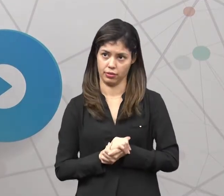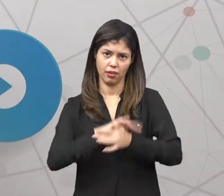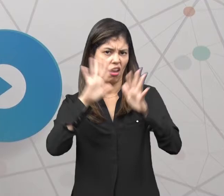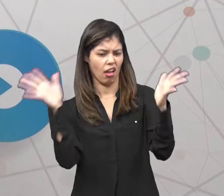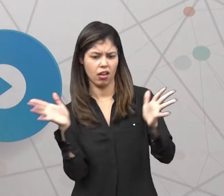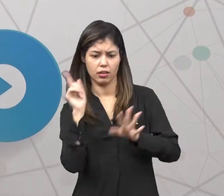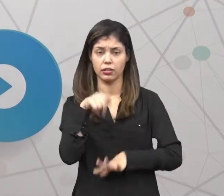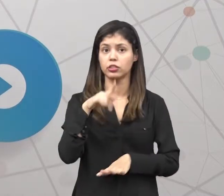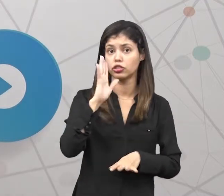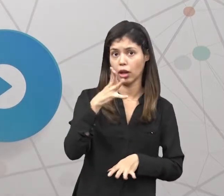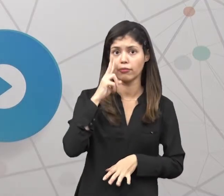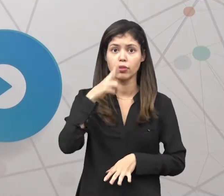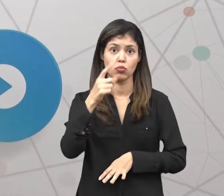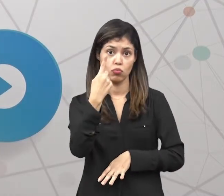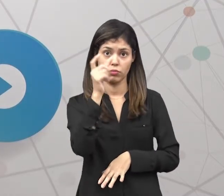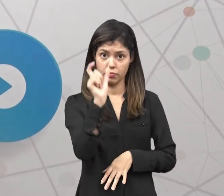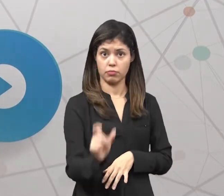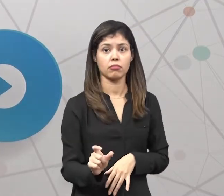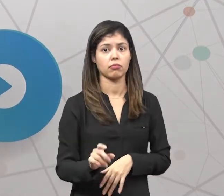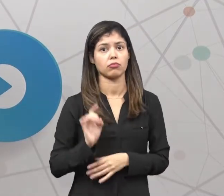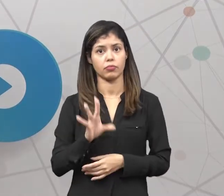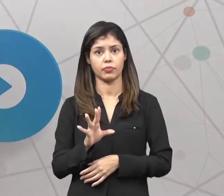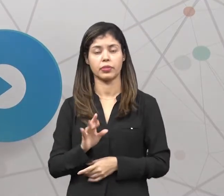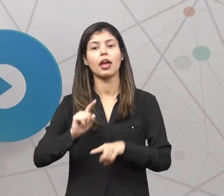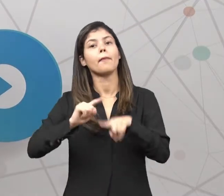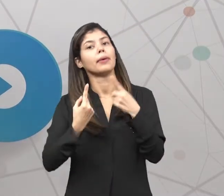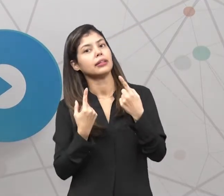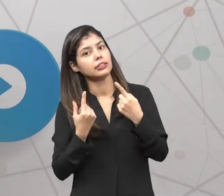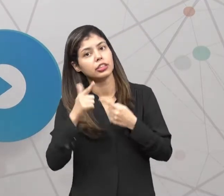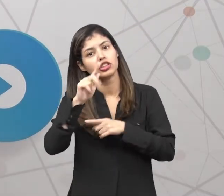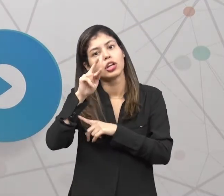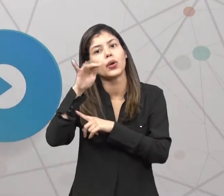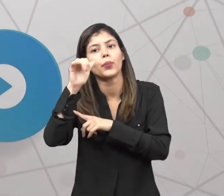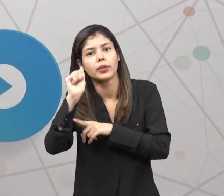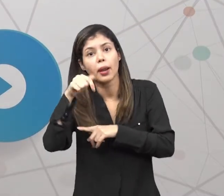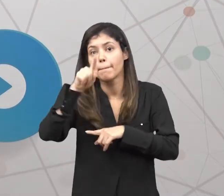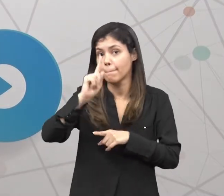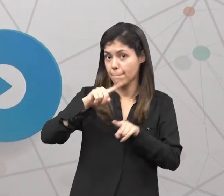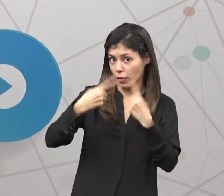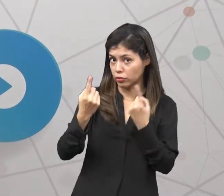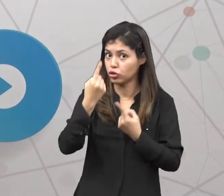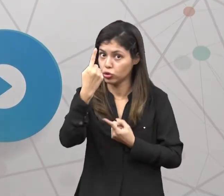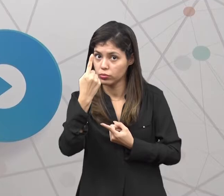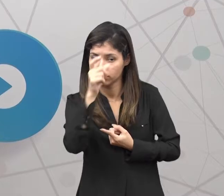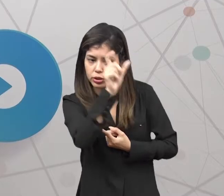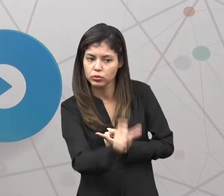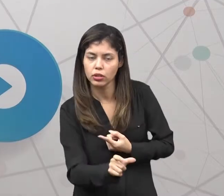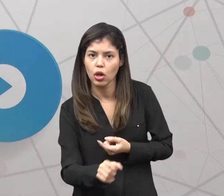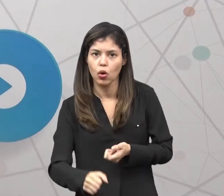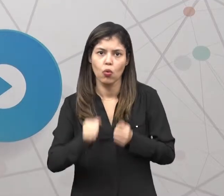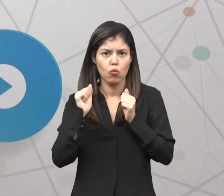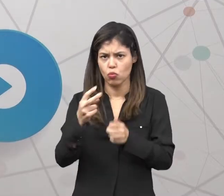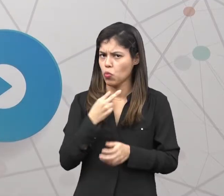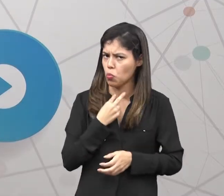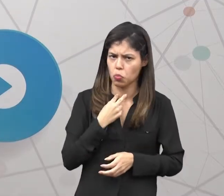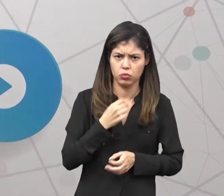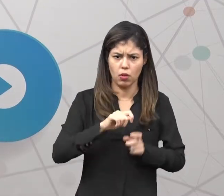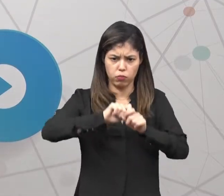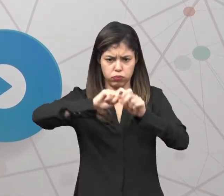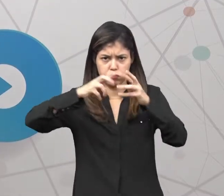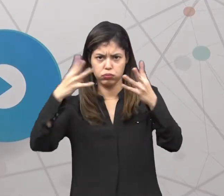Mas eu já vi tirinha que só tem um personagem. Sim, mas geralmente tem mais de um. Não pode ter tantos, porque não